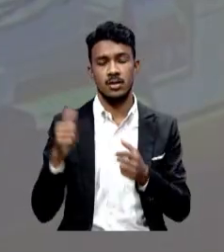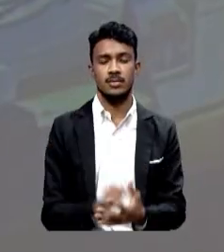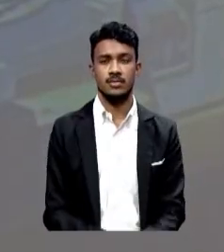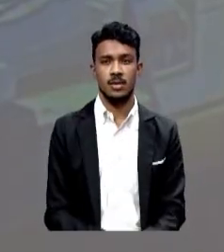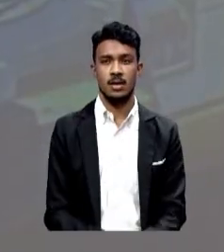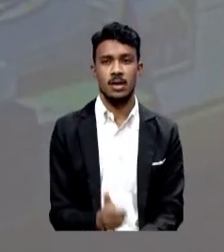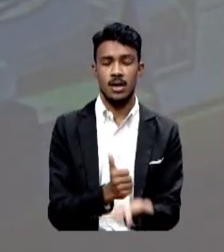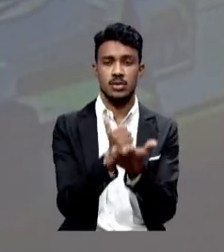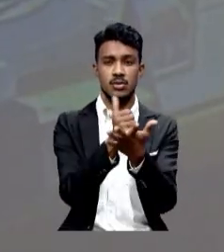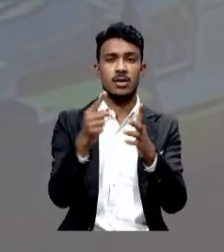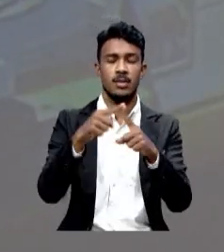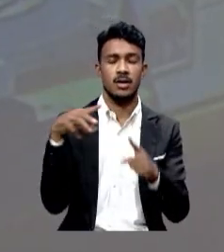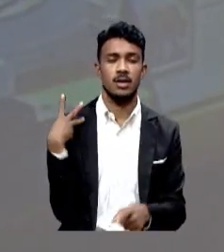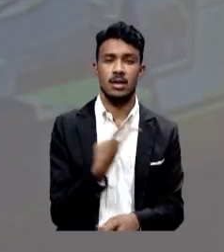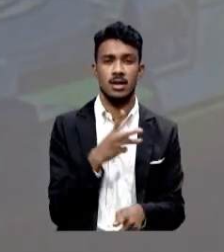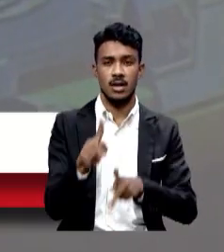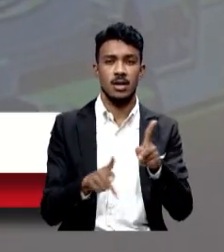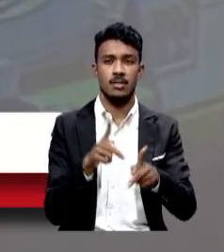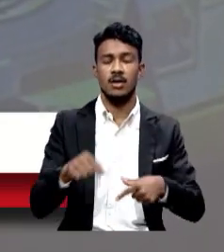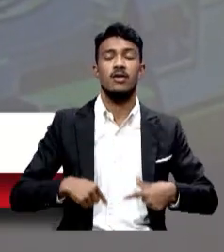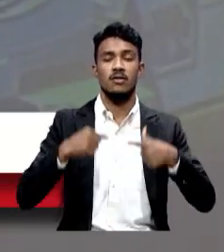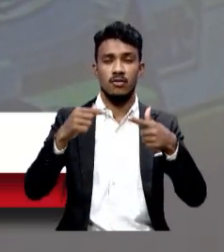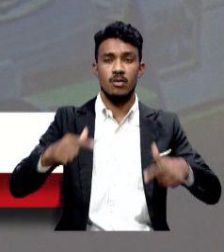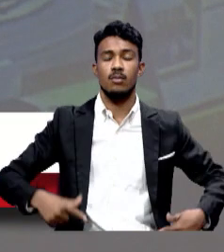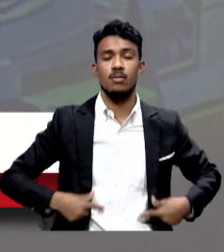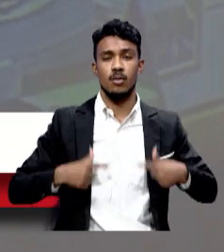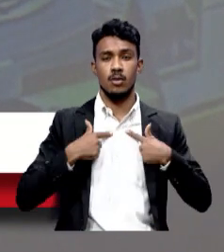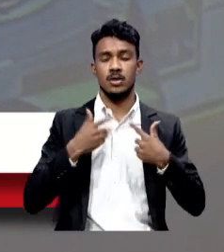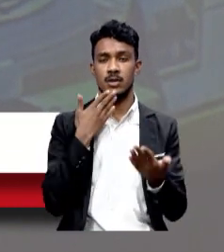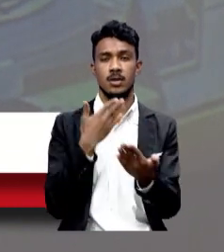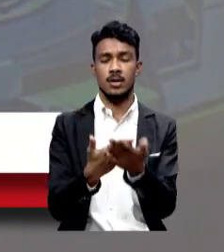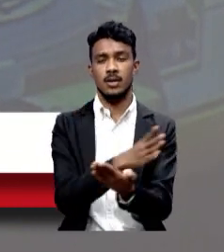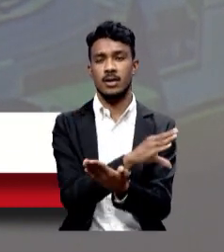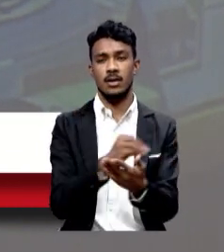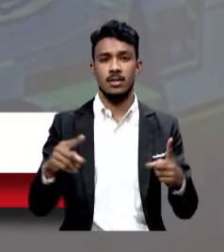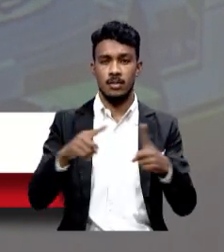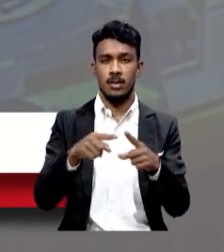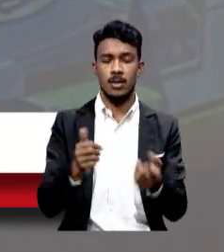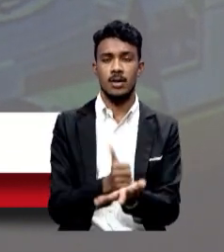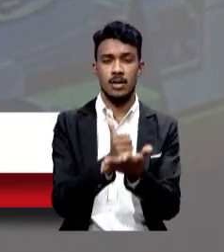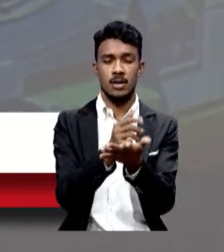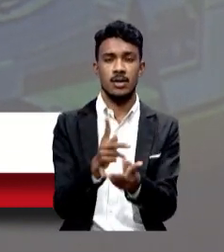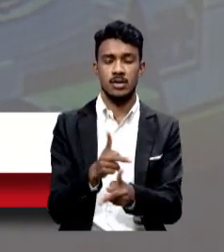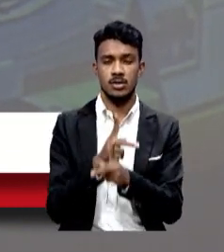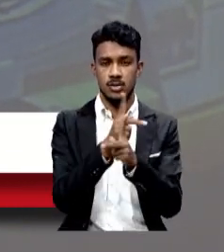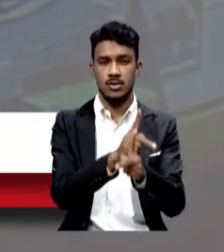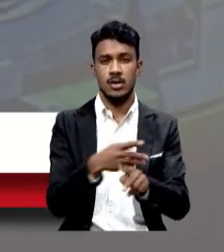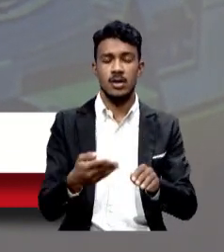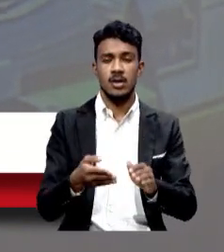defende ni povo kodu fo mori jiran beke digno, ma bei ha tratamento saúde hospital e a certa